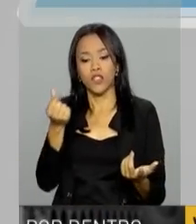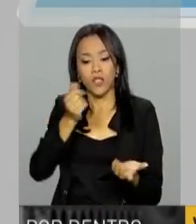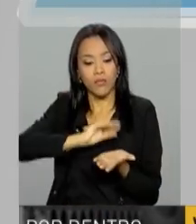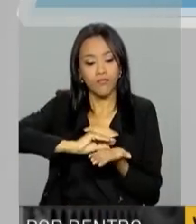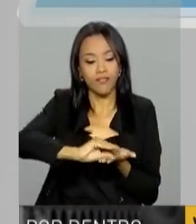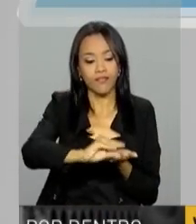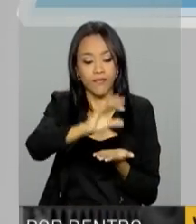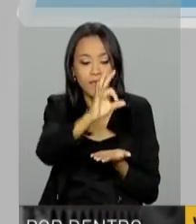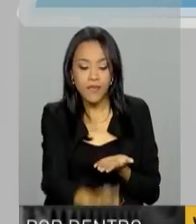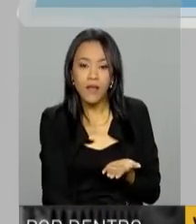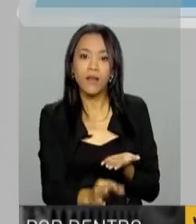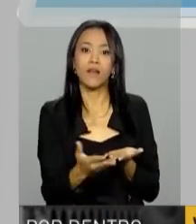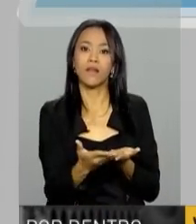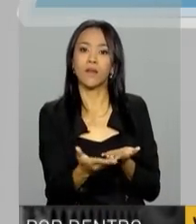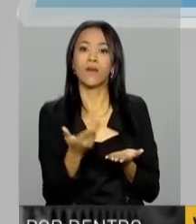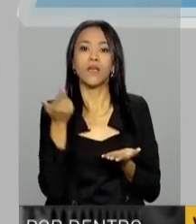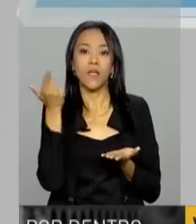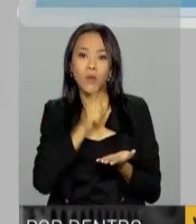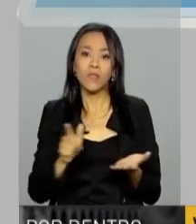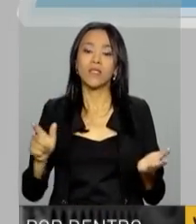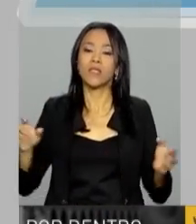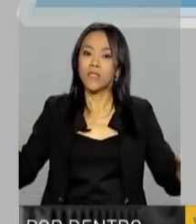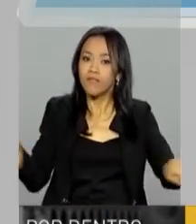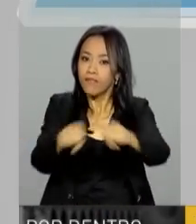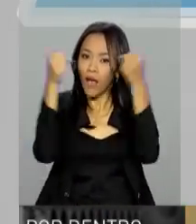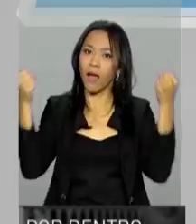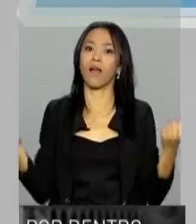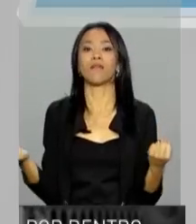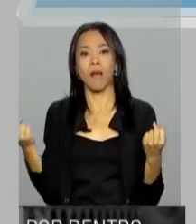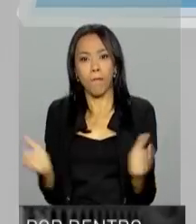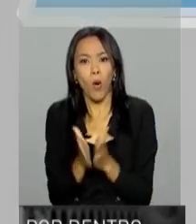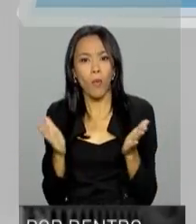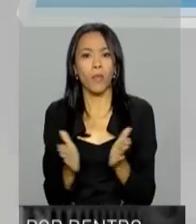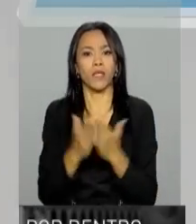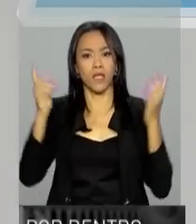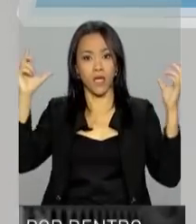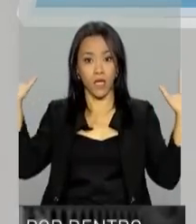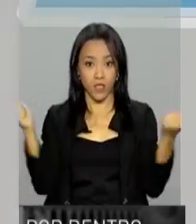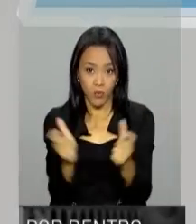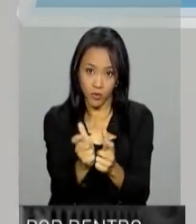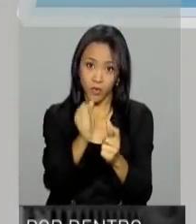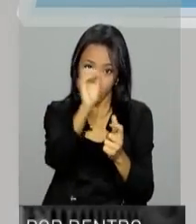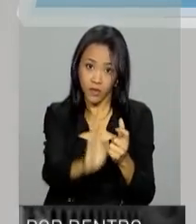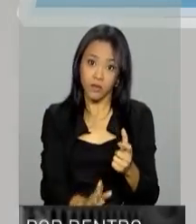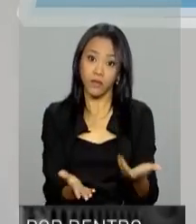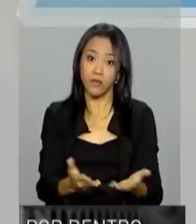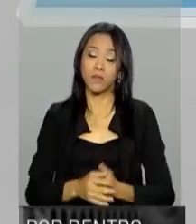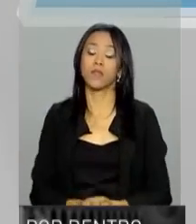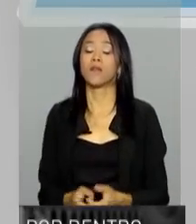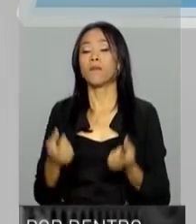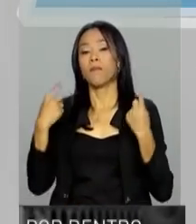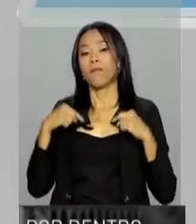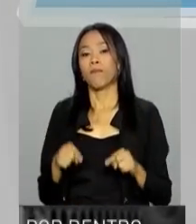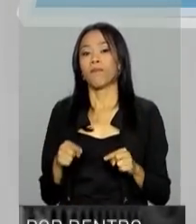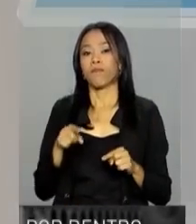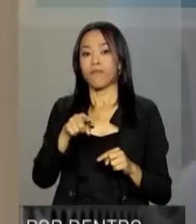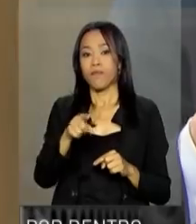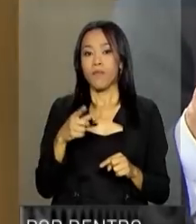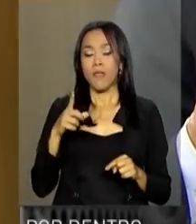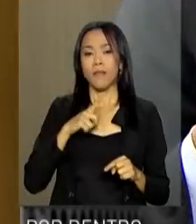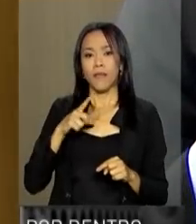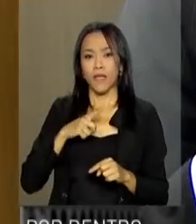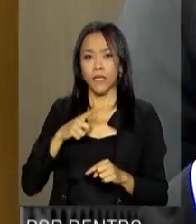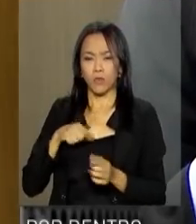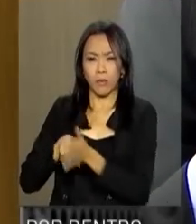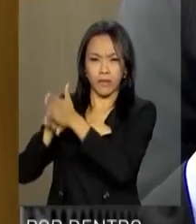e assim poder quebrar o ciclo da pobreza é o prêmio nobel de economia de 2011 - herman ele